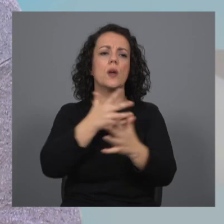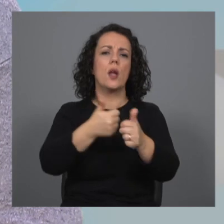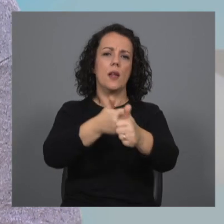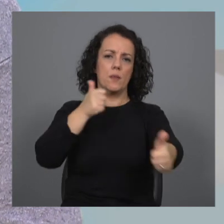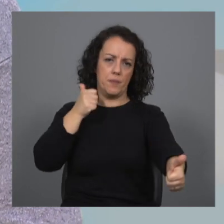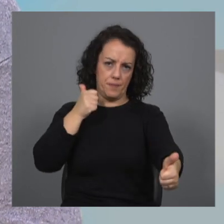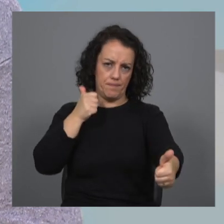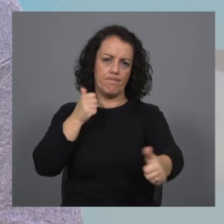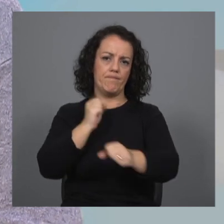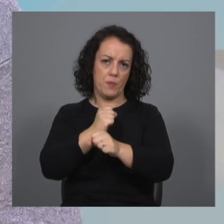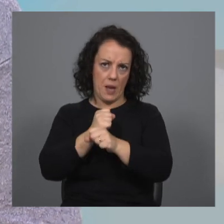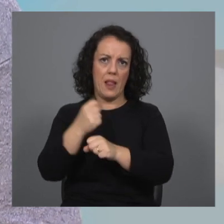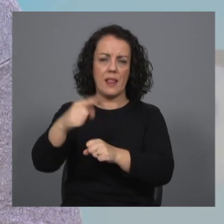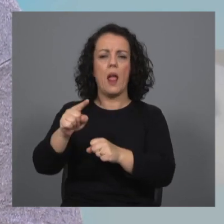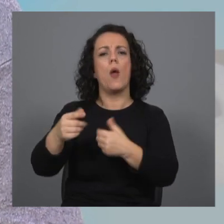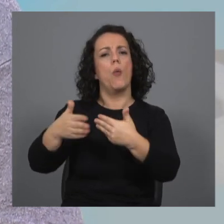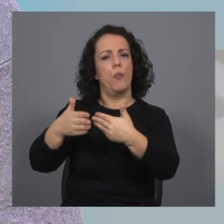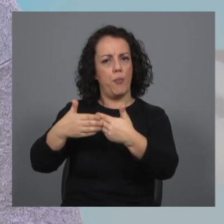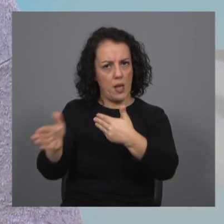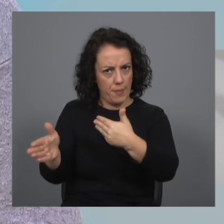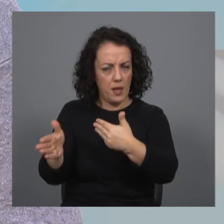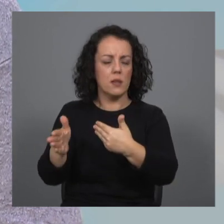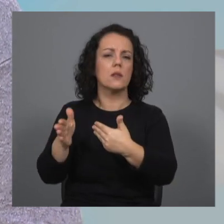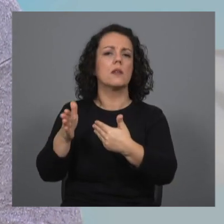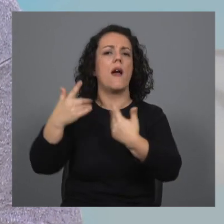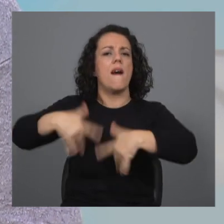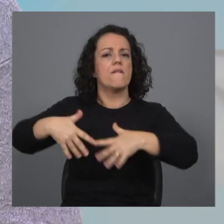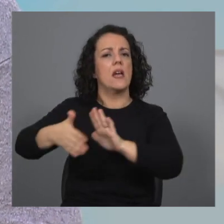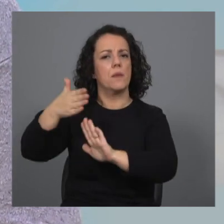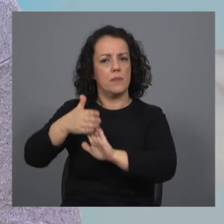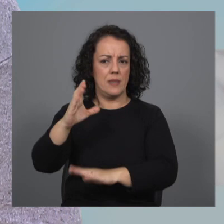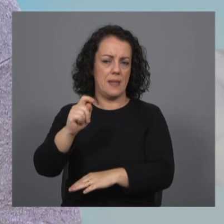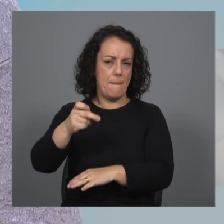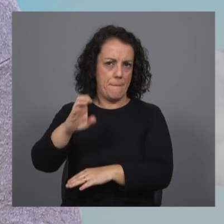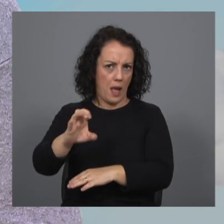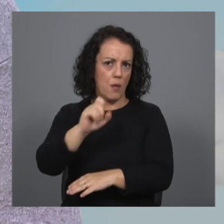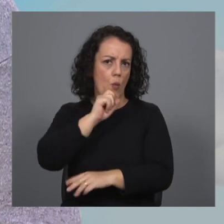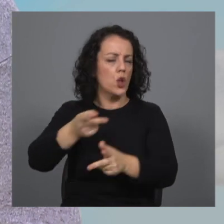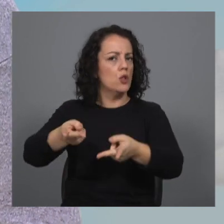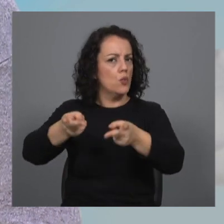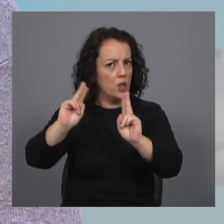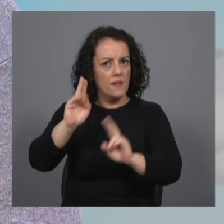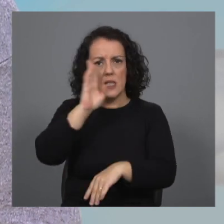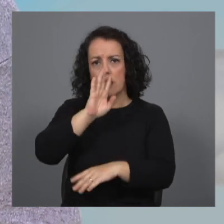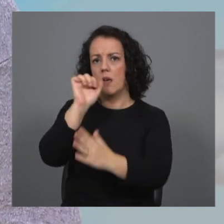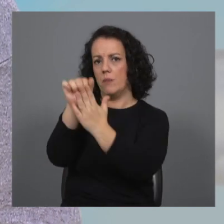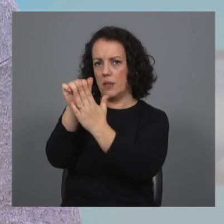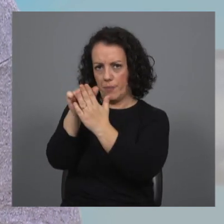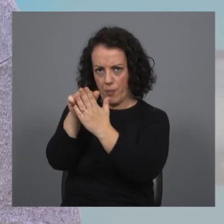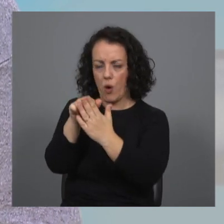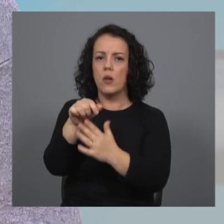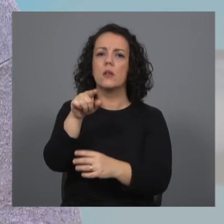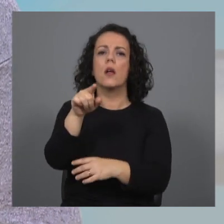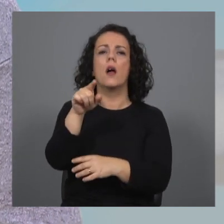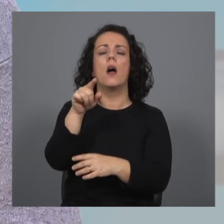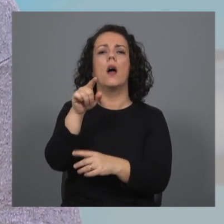porta aberta para qualquer situação emergente e há sempre alguém no CEPAC disponível para atender se alguém for bater à porta, não fica sem